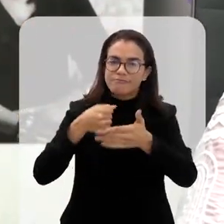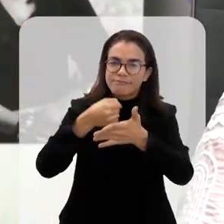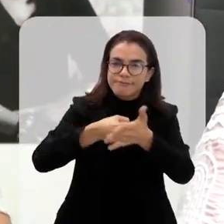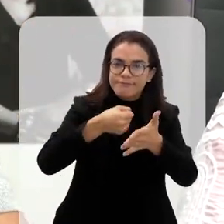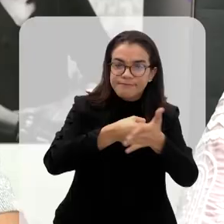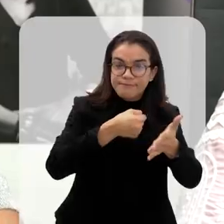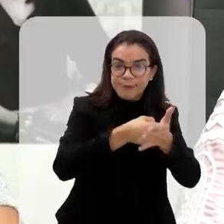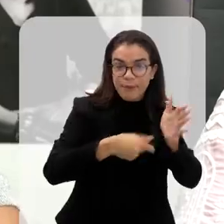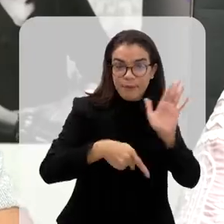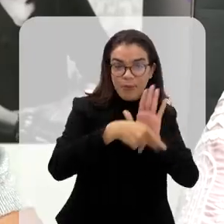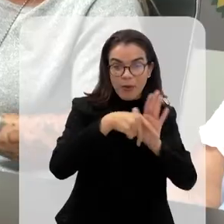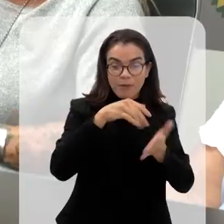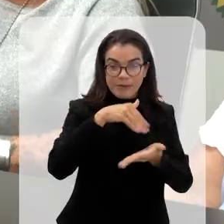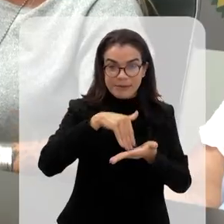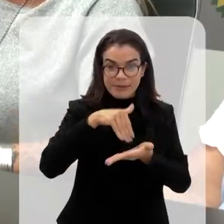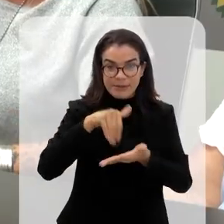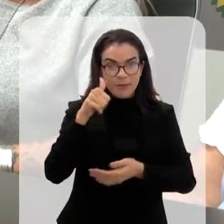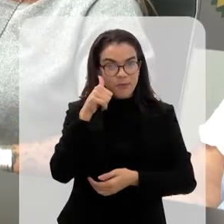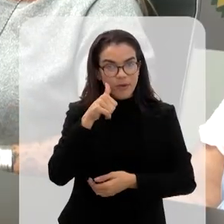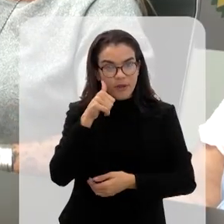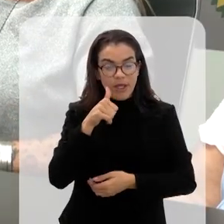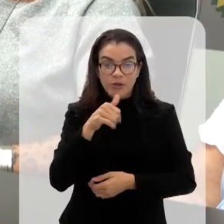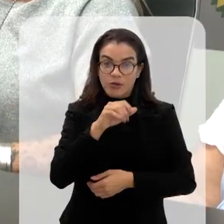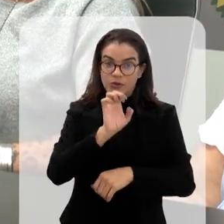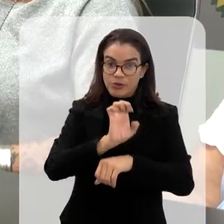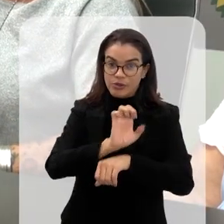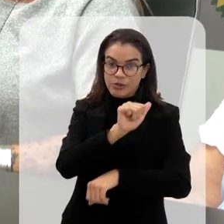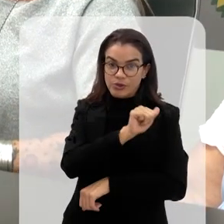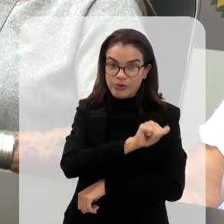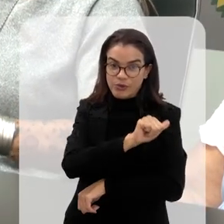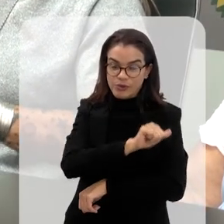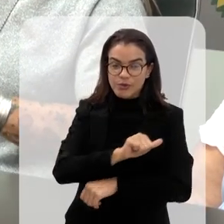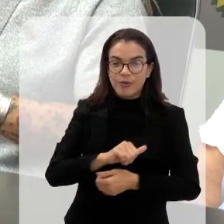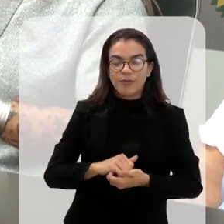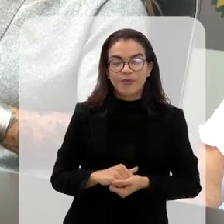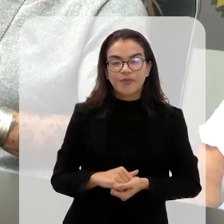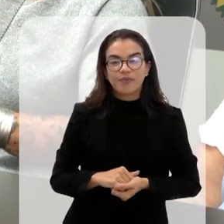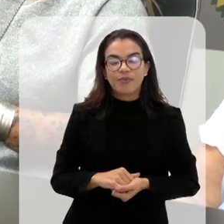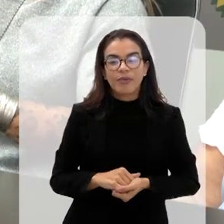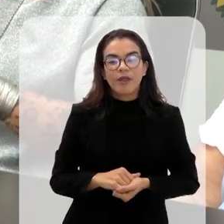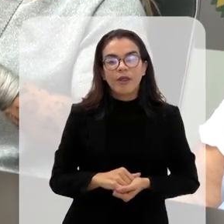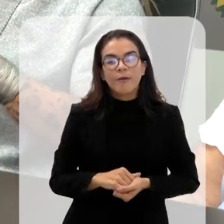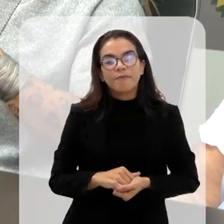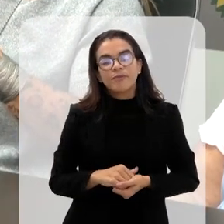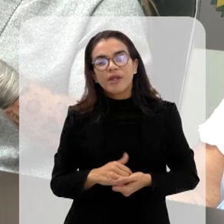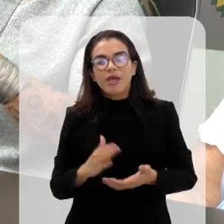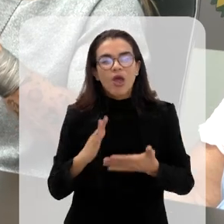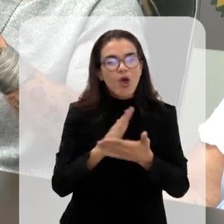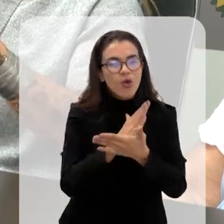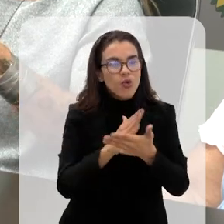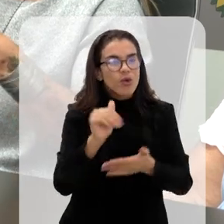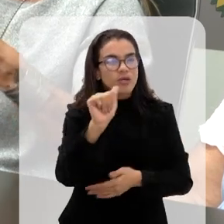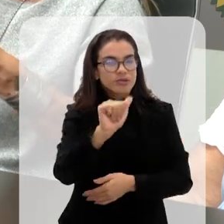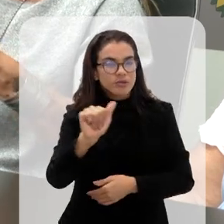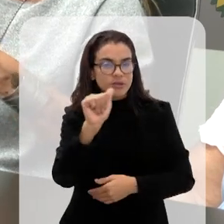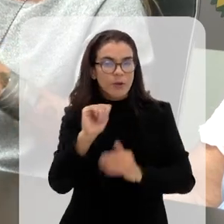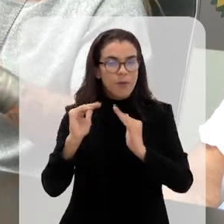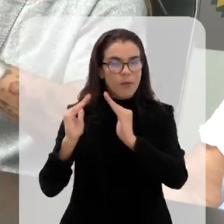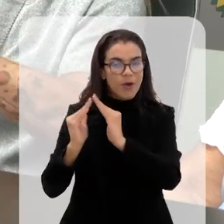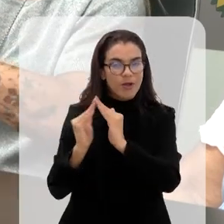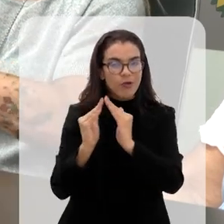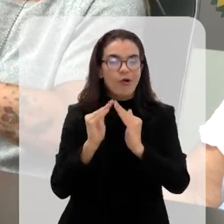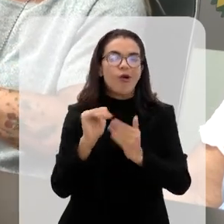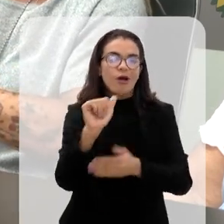violência contra a mulher da Secretaria da Mulher, do Estado do Rio. E algumas associações de moradores